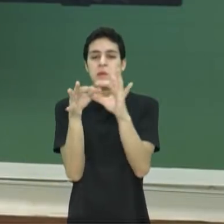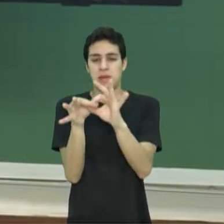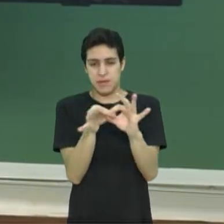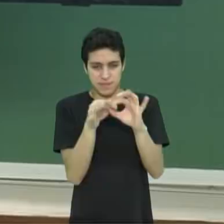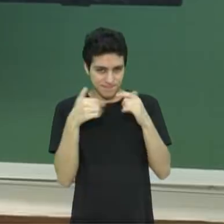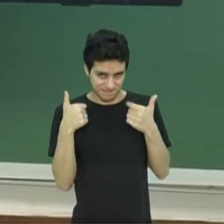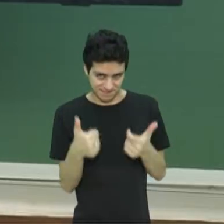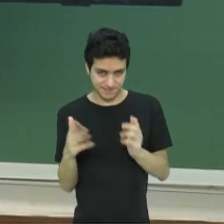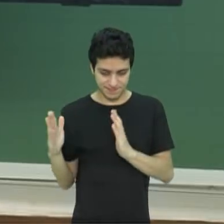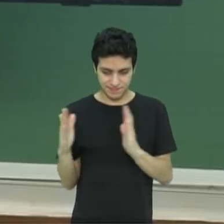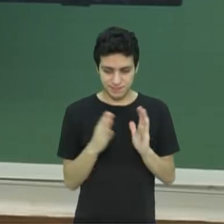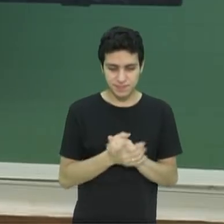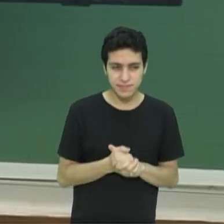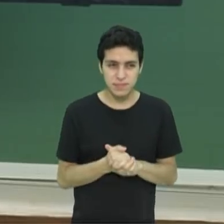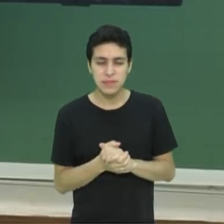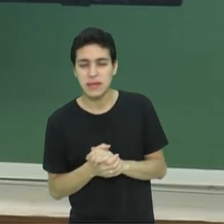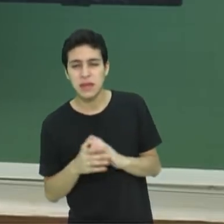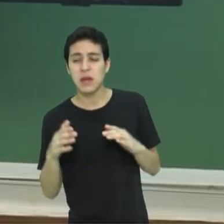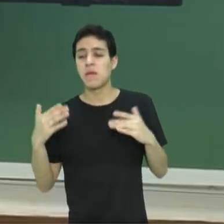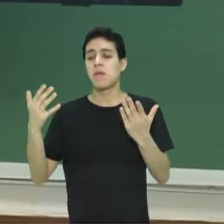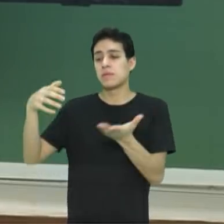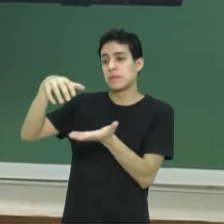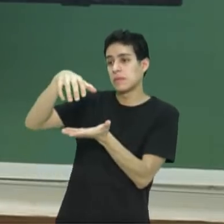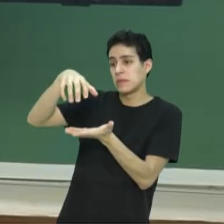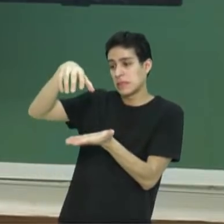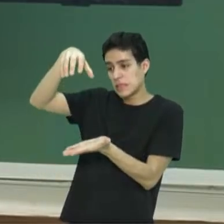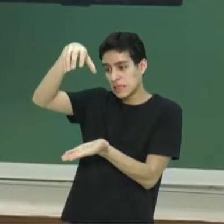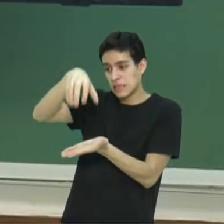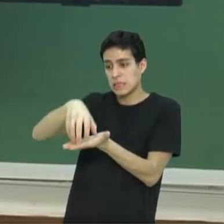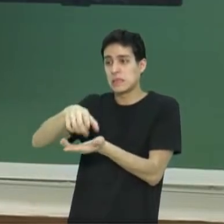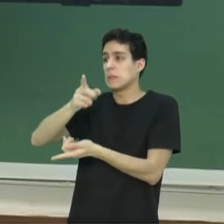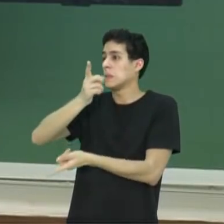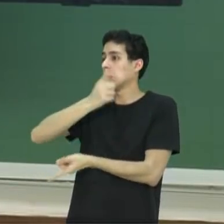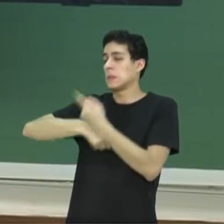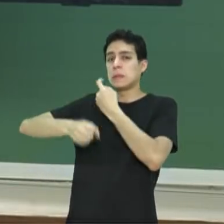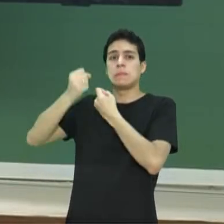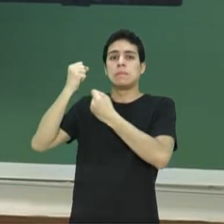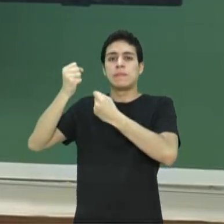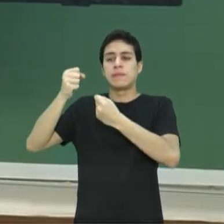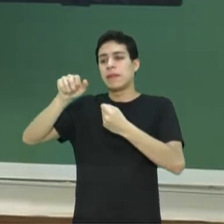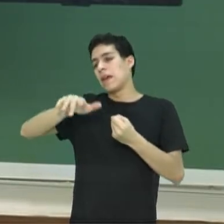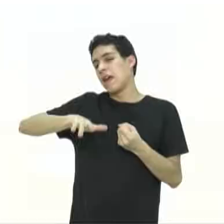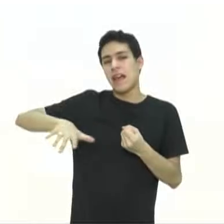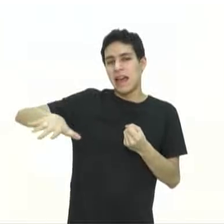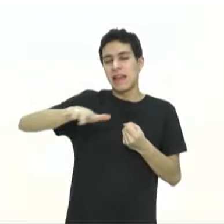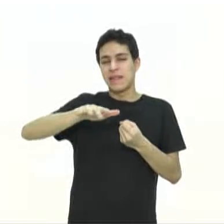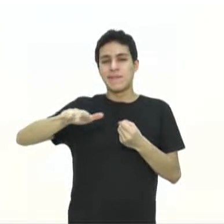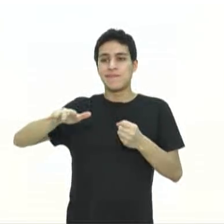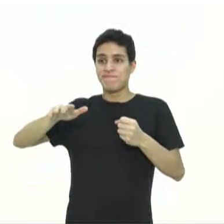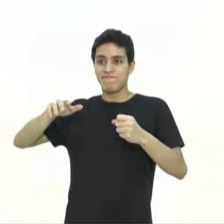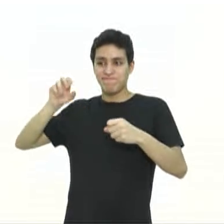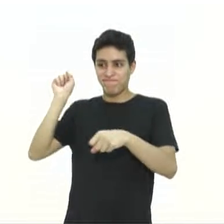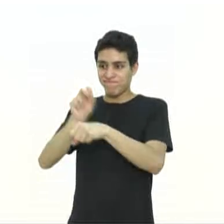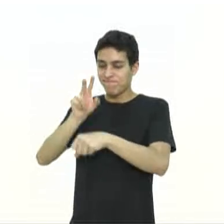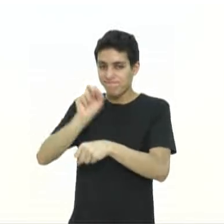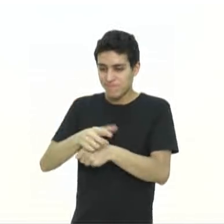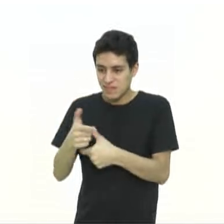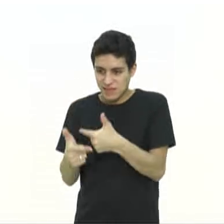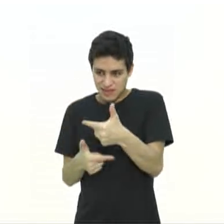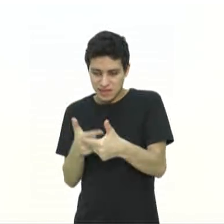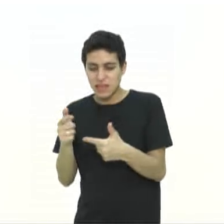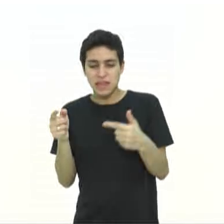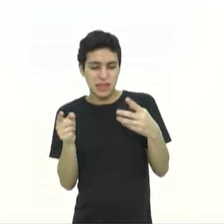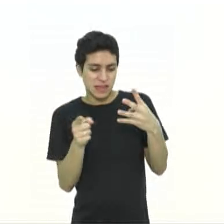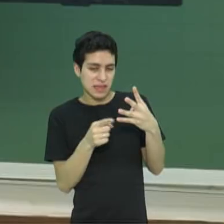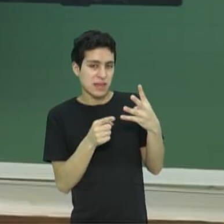de grande destaque também na Europa, que é o setor terciário, né? O setor de serviços. Lembrando que nós temos um quarto setor, né,